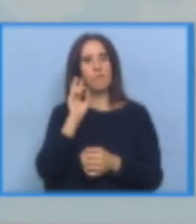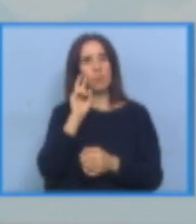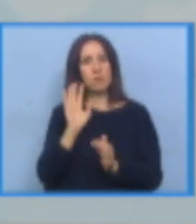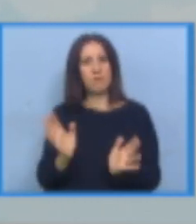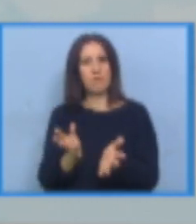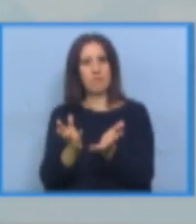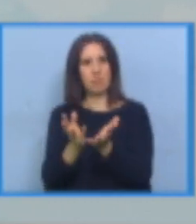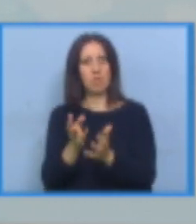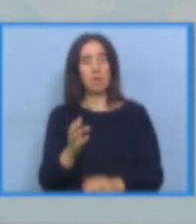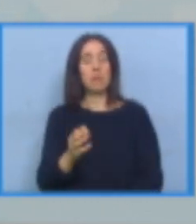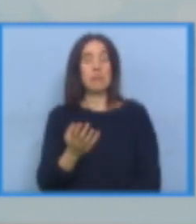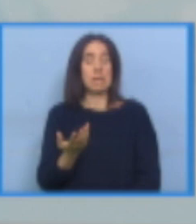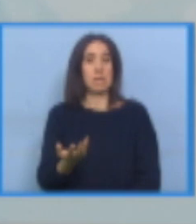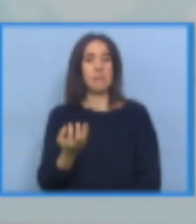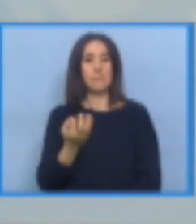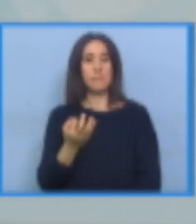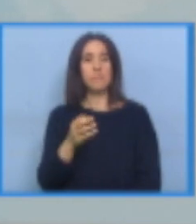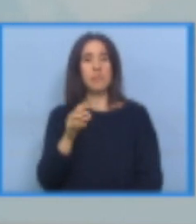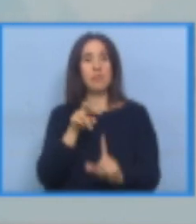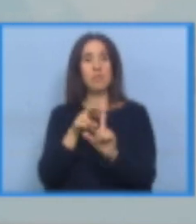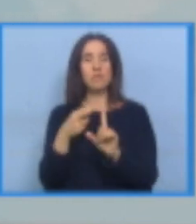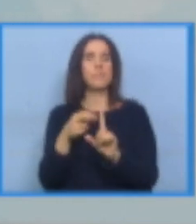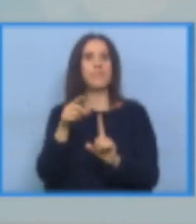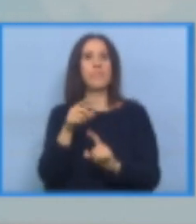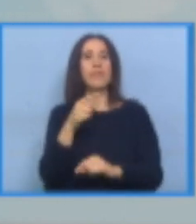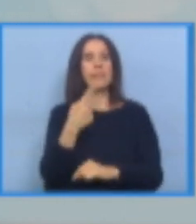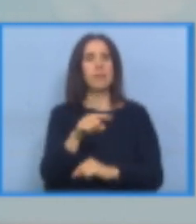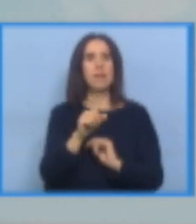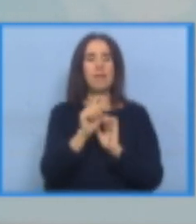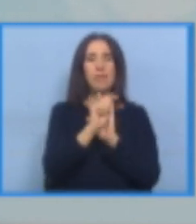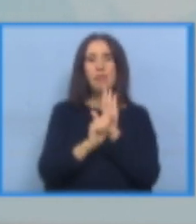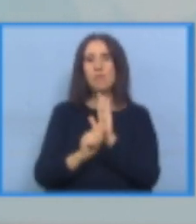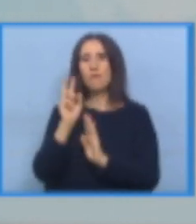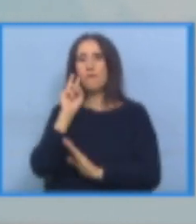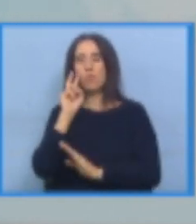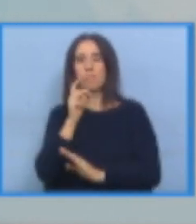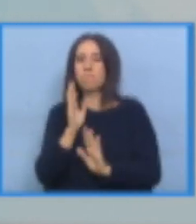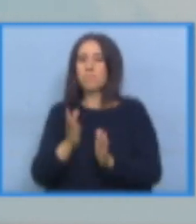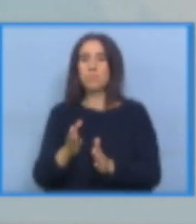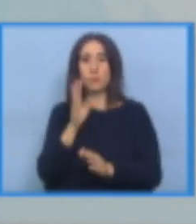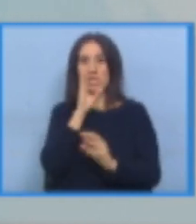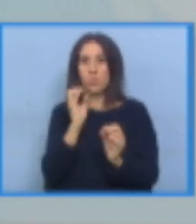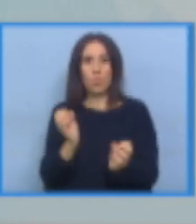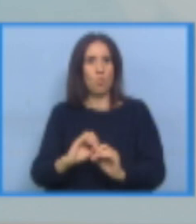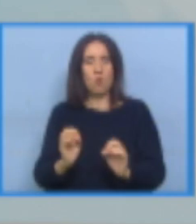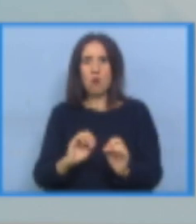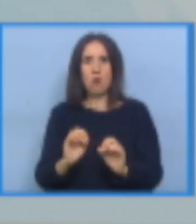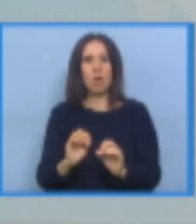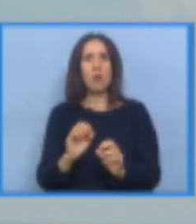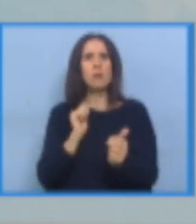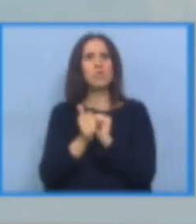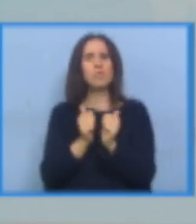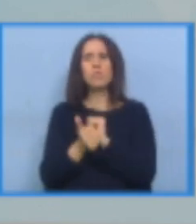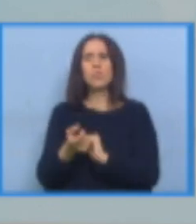valorativa. E, portanto, esta dimensão da ética, dos valores, tem que estar presente. Porque se não está presente, o desporto deixa